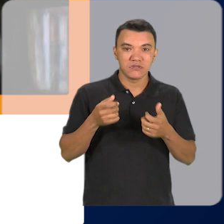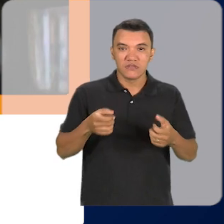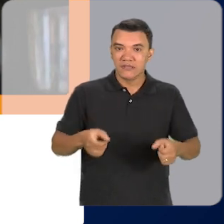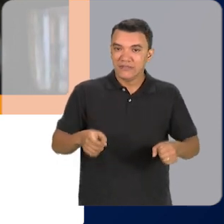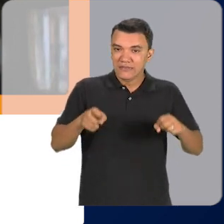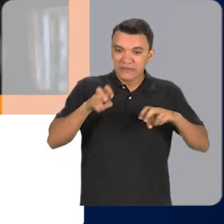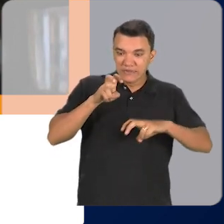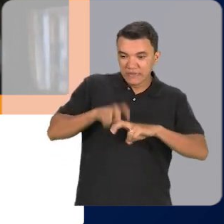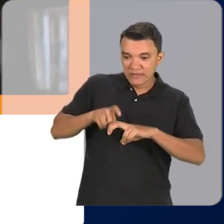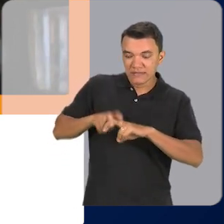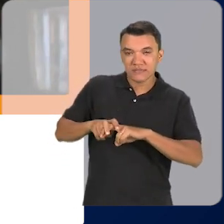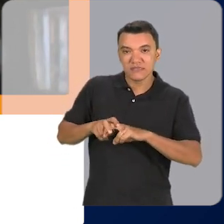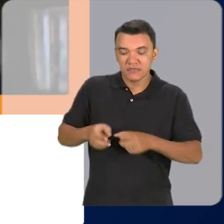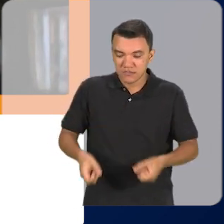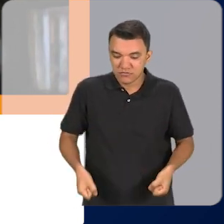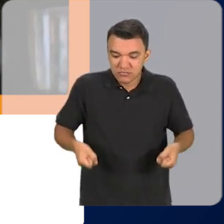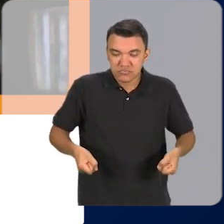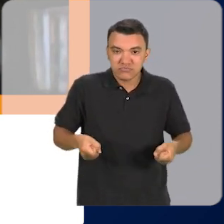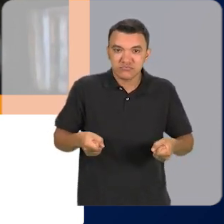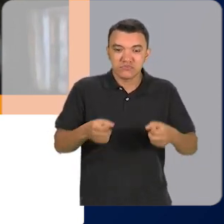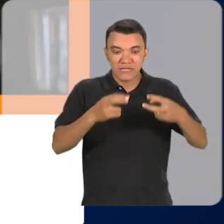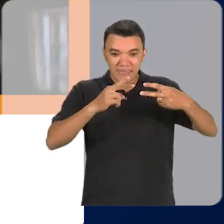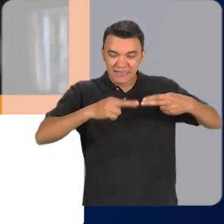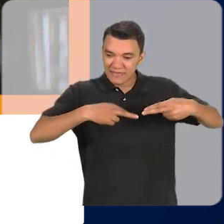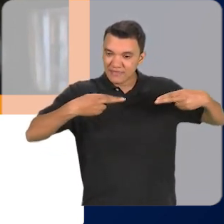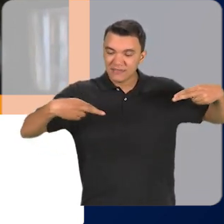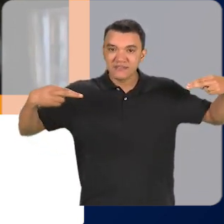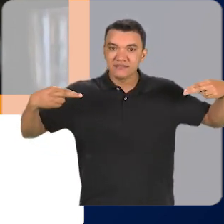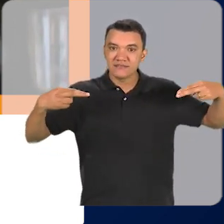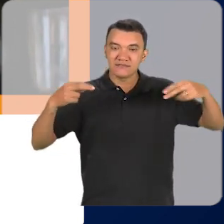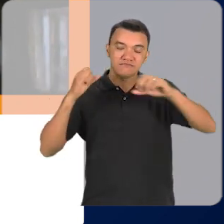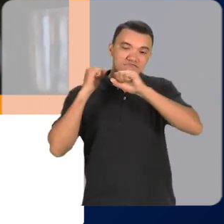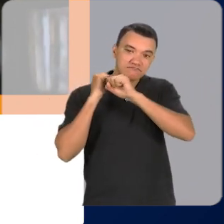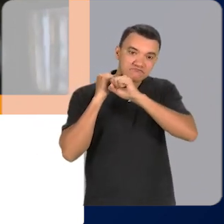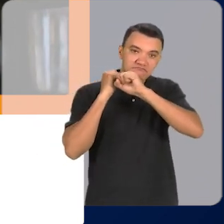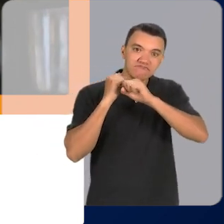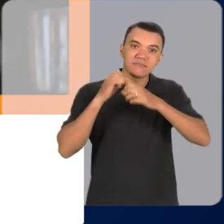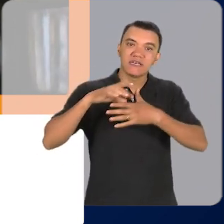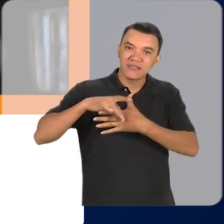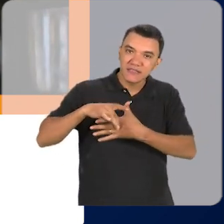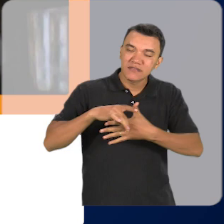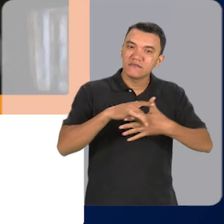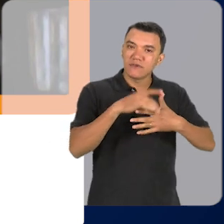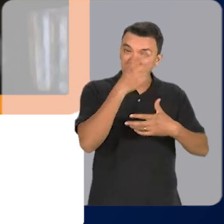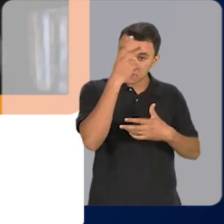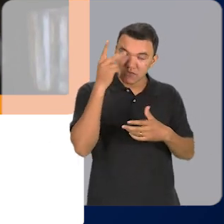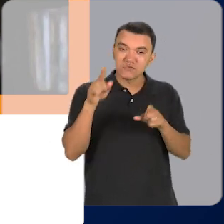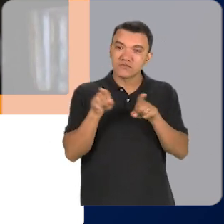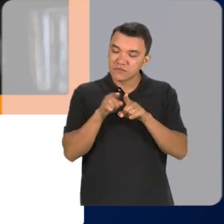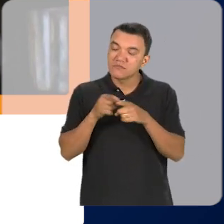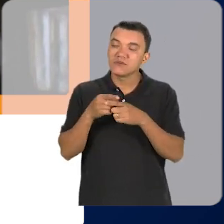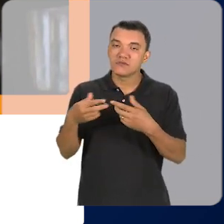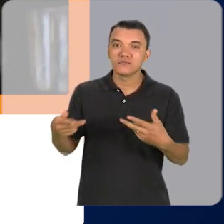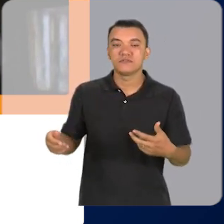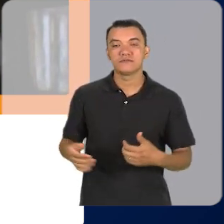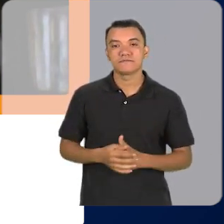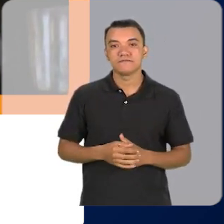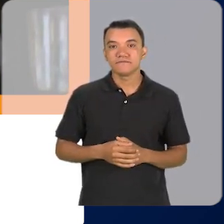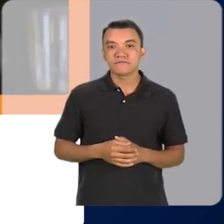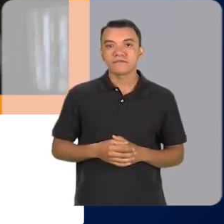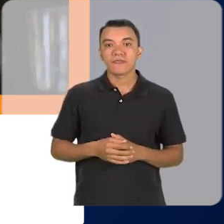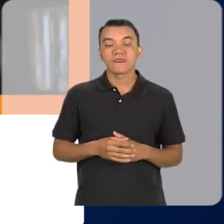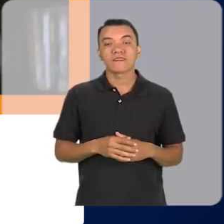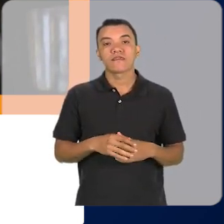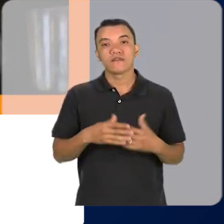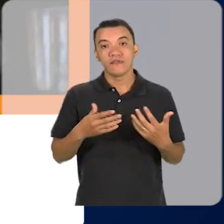cadeirinhas, seja nos palanquins, seja nas redes, faziam esse transporte tanto de pessoas quanto de objetos, e as mulheres escravas,